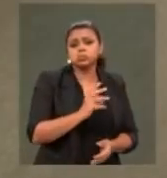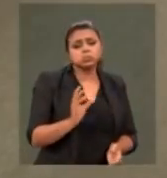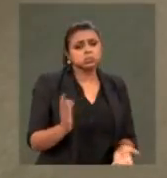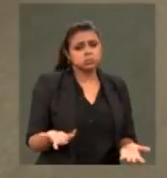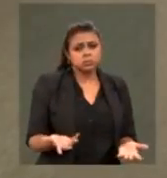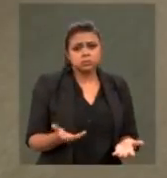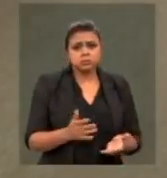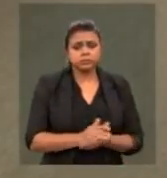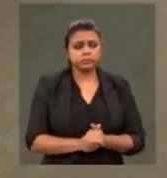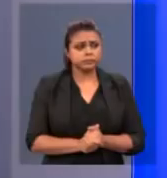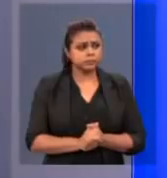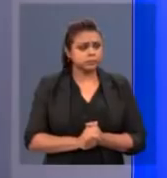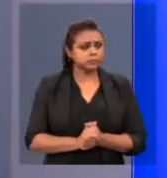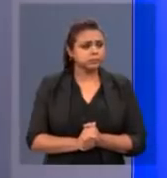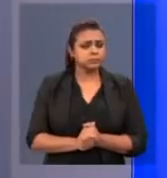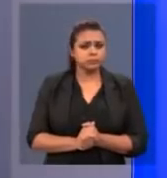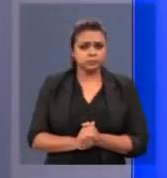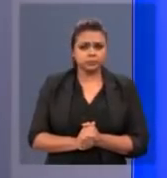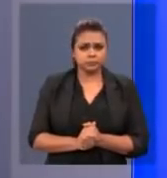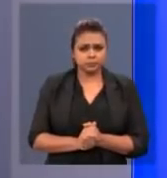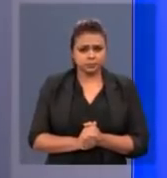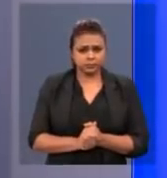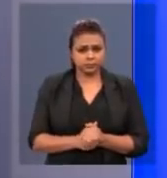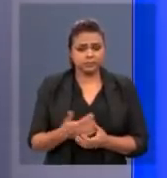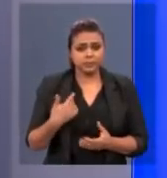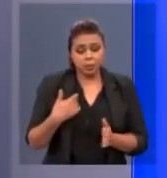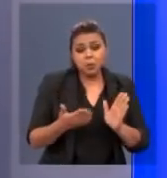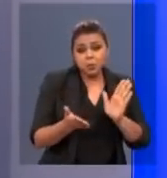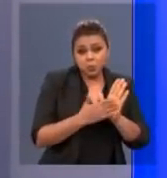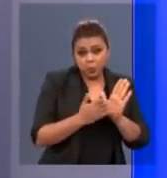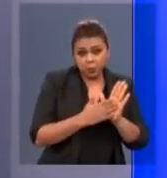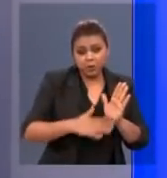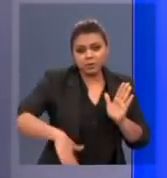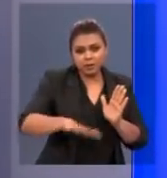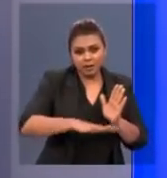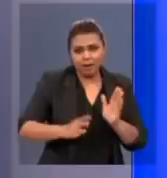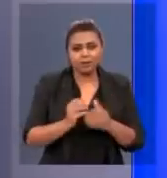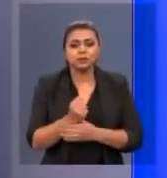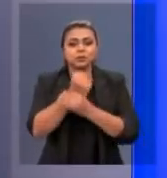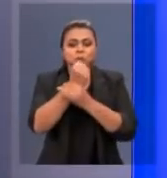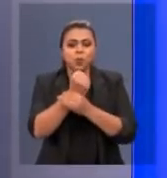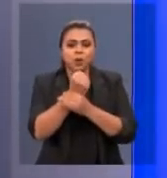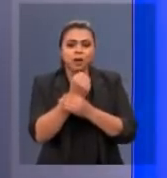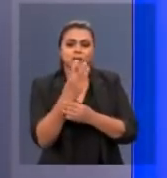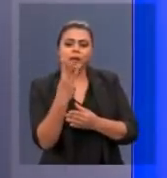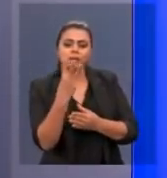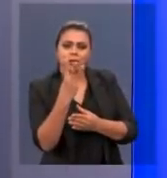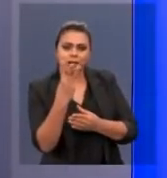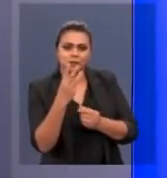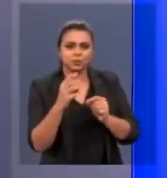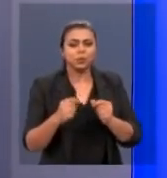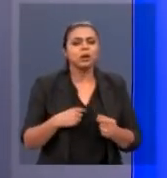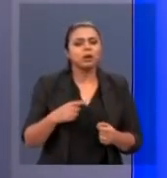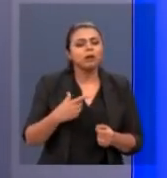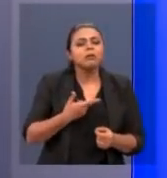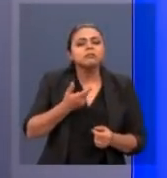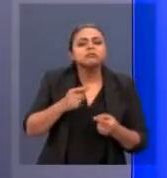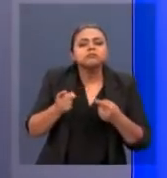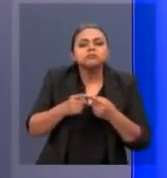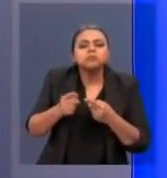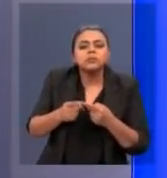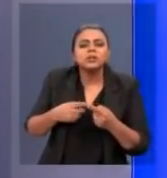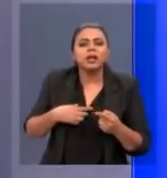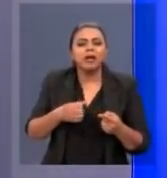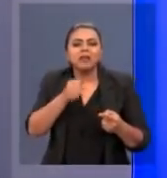a nossa proposta e na insegurança são três blocos o primeiro pode ver que a velha política só